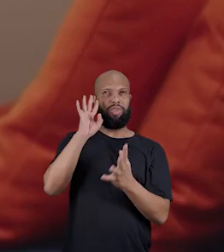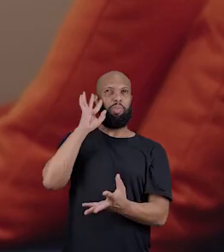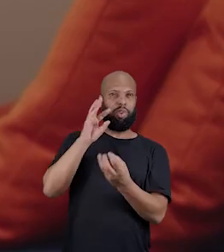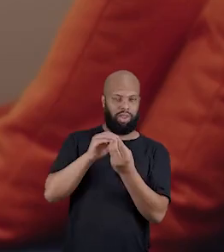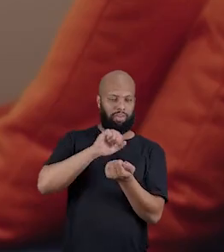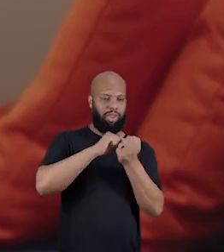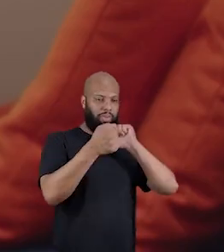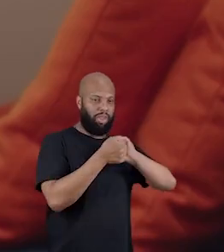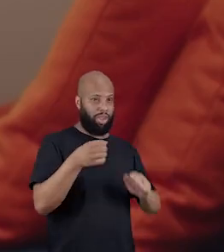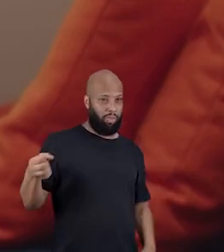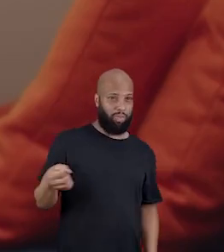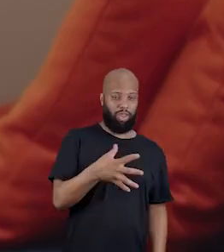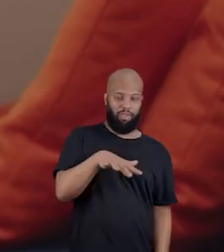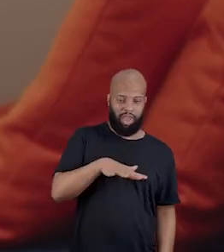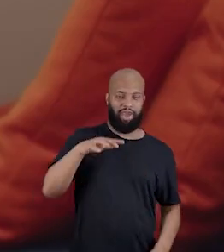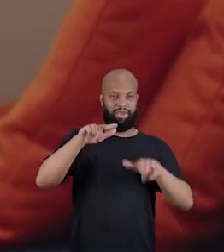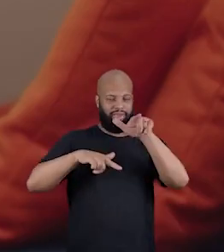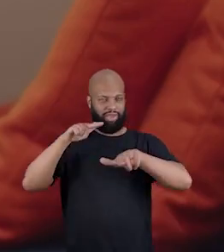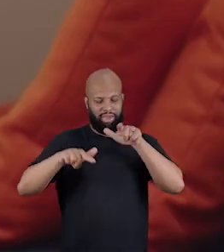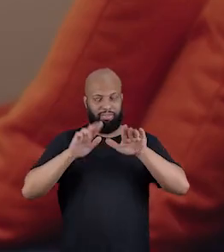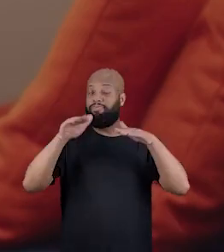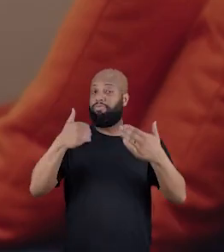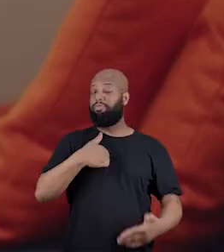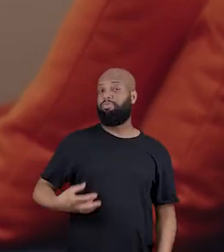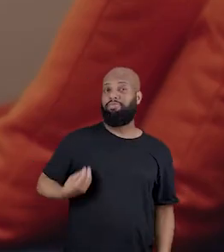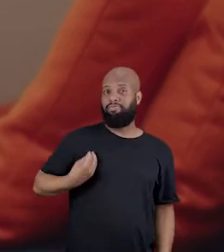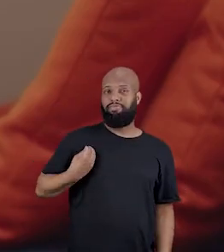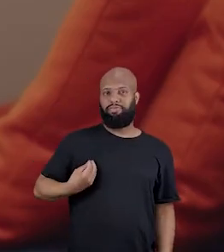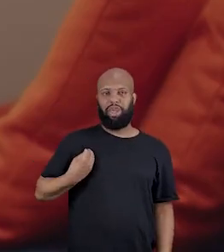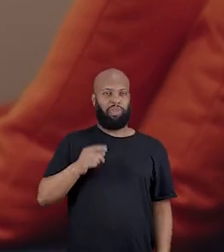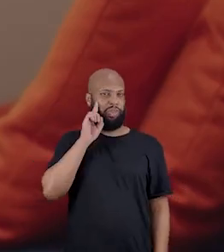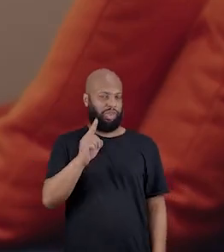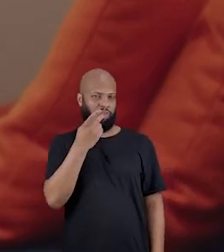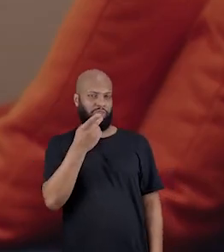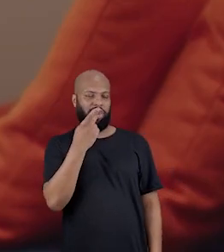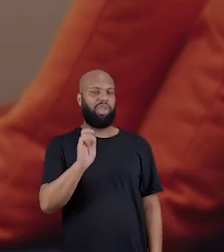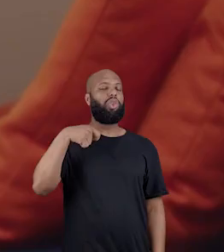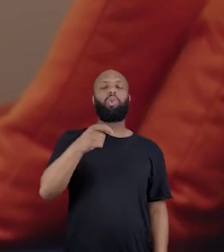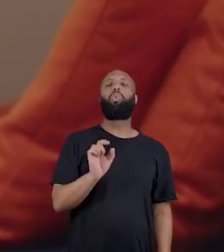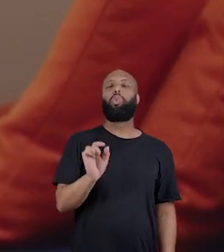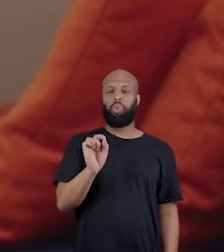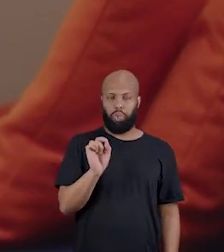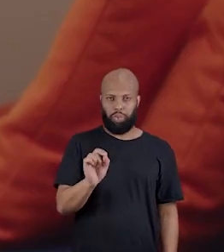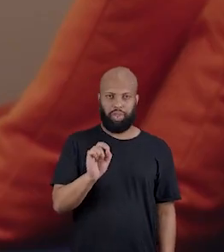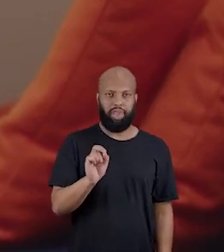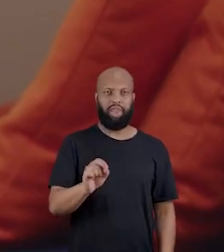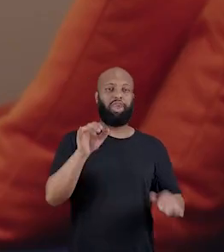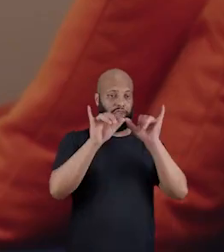de, tipo, estou me adaptando ao meu novo cargo. E aí, eu estava numa das sessões que a gente estava falando